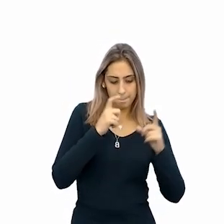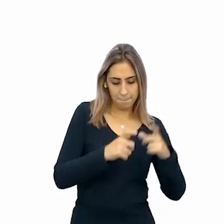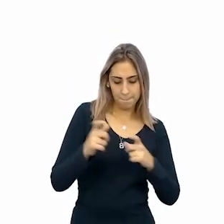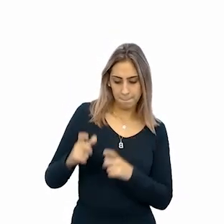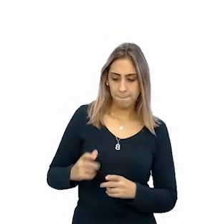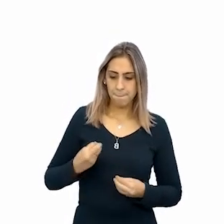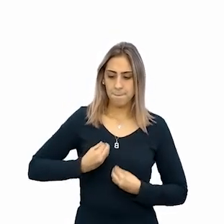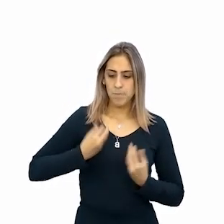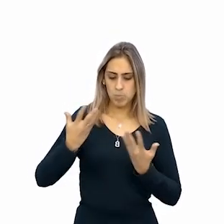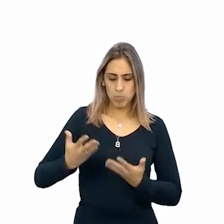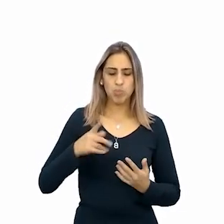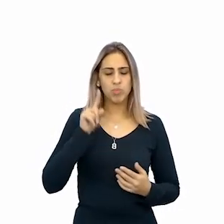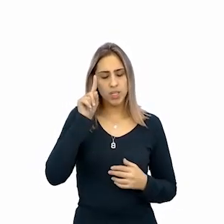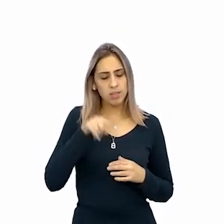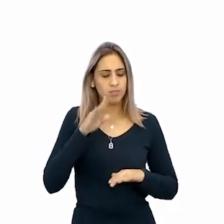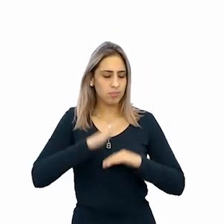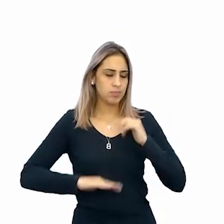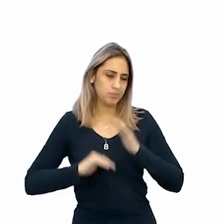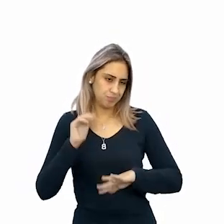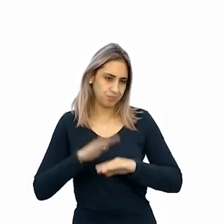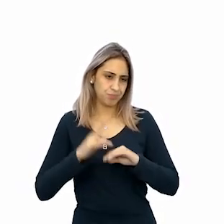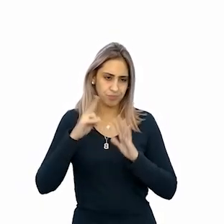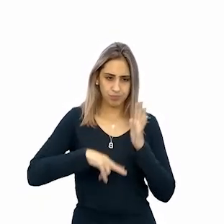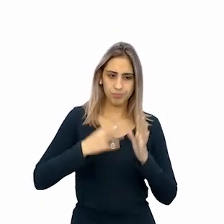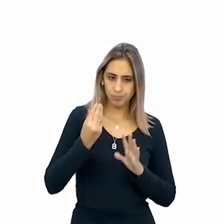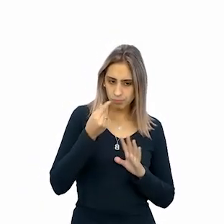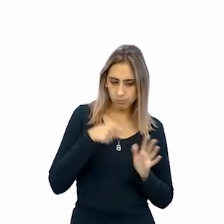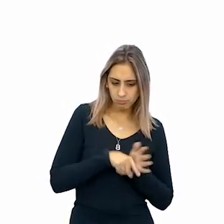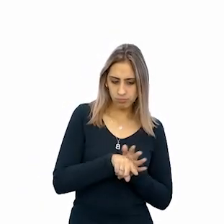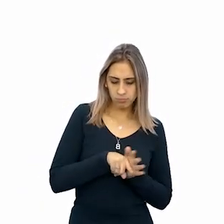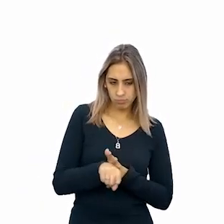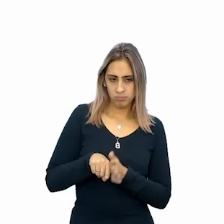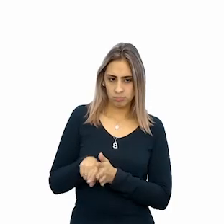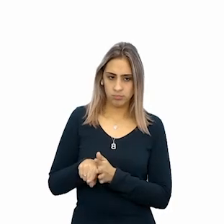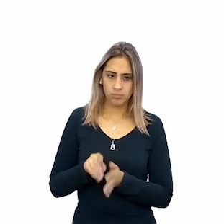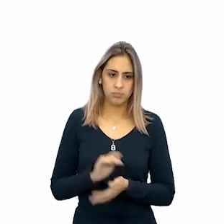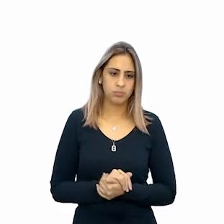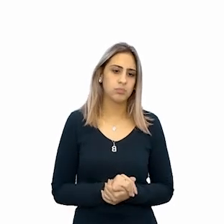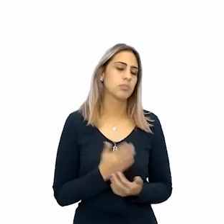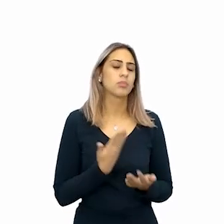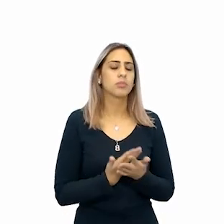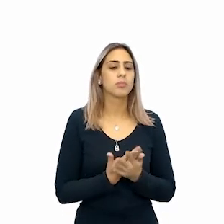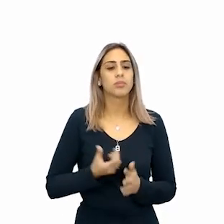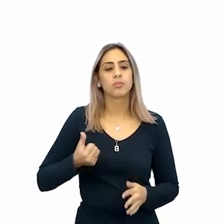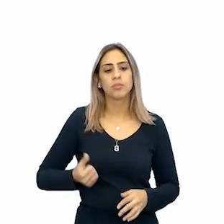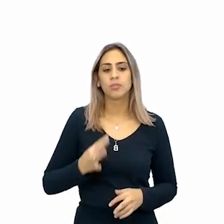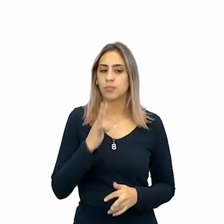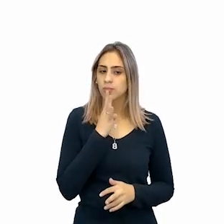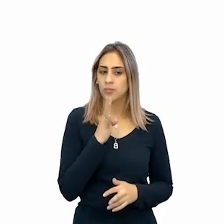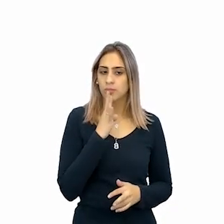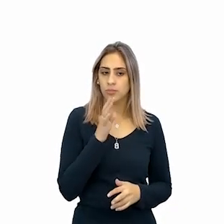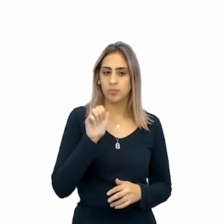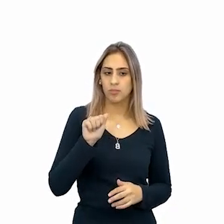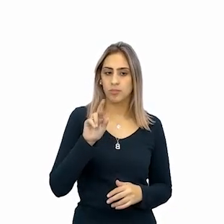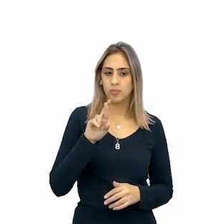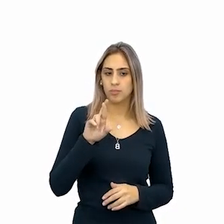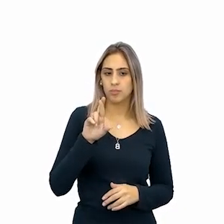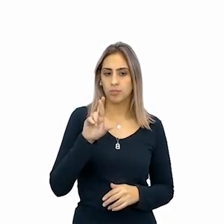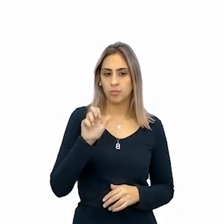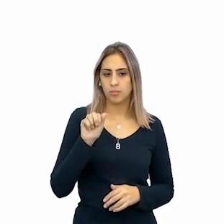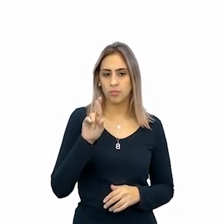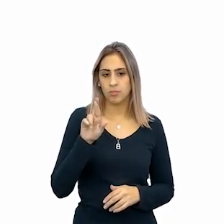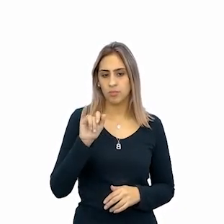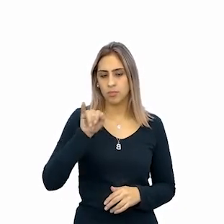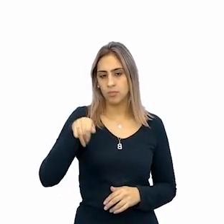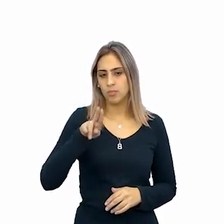de informação é uma habilidade leitora bastante explorada. Na aula 6, Conhecendo Ararajuba, se divide em